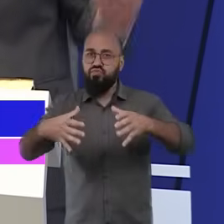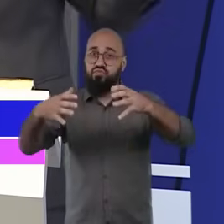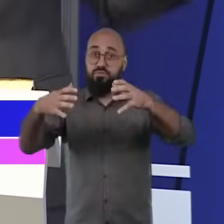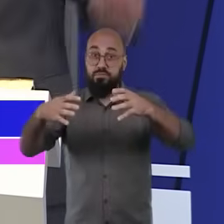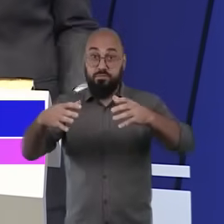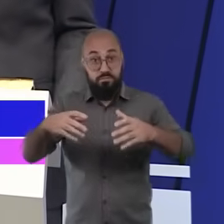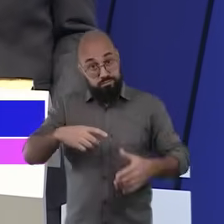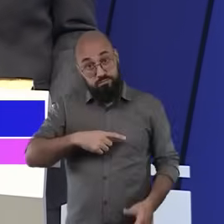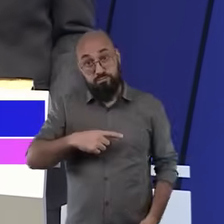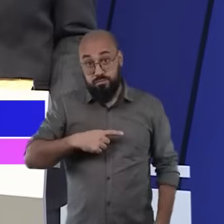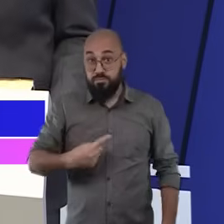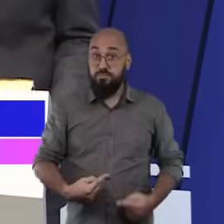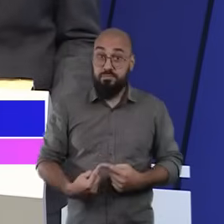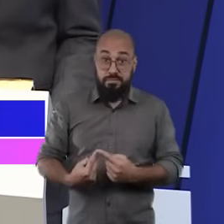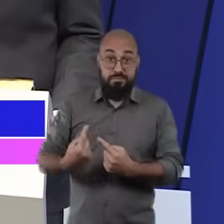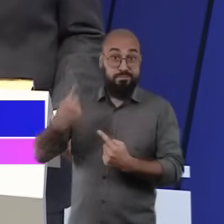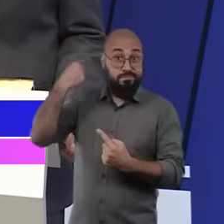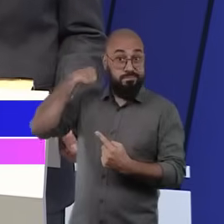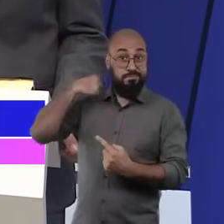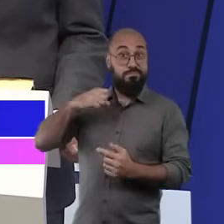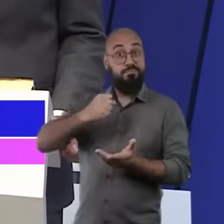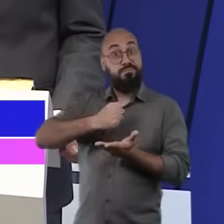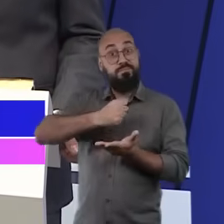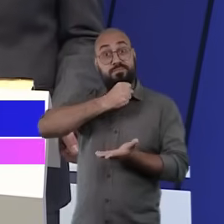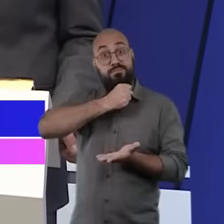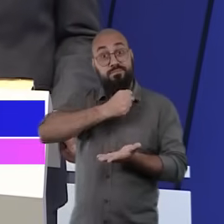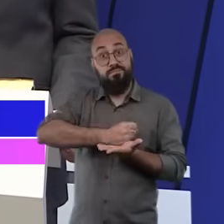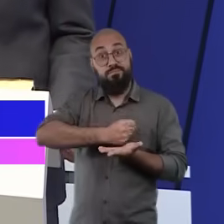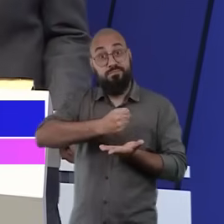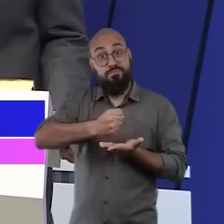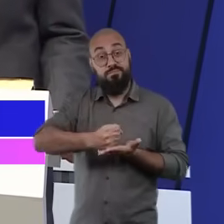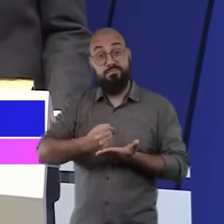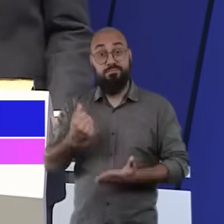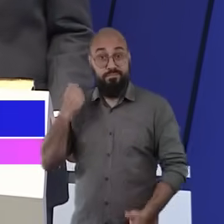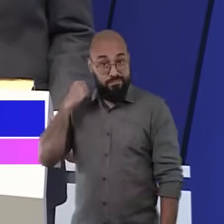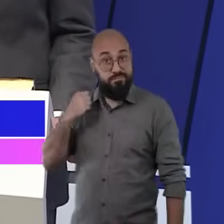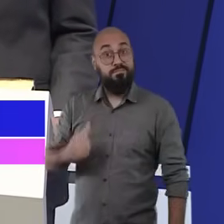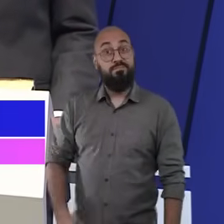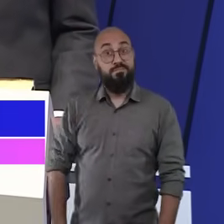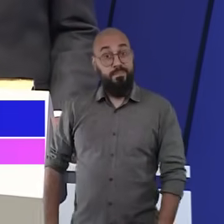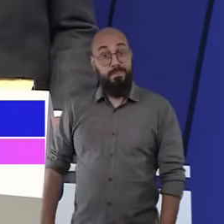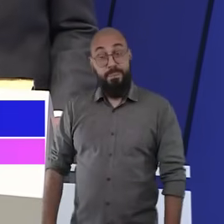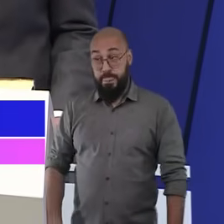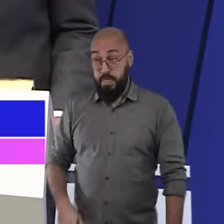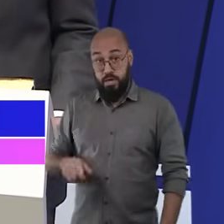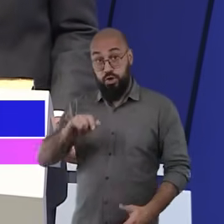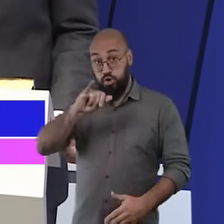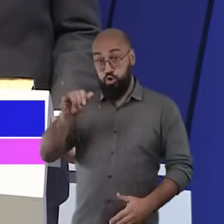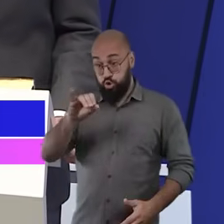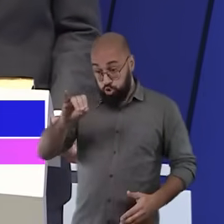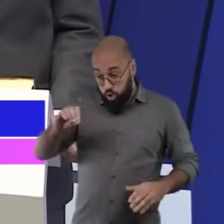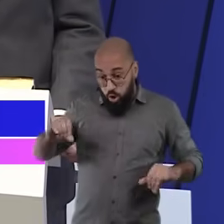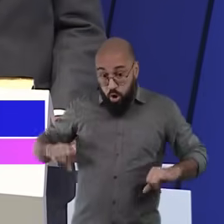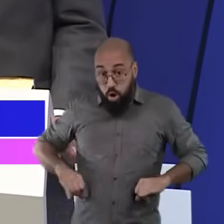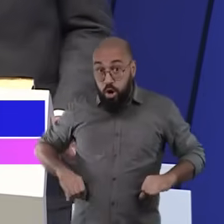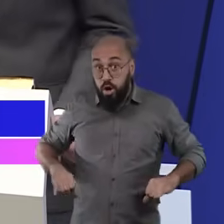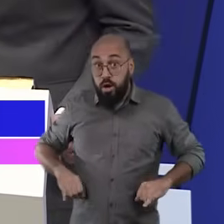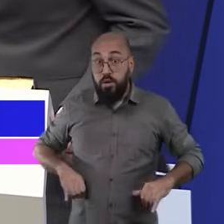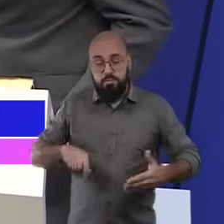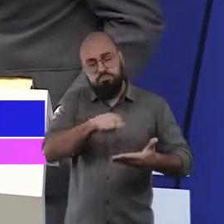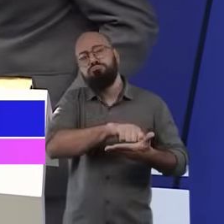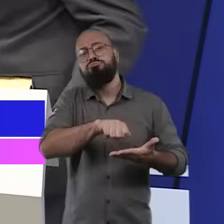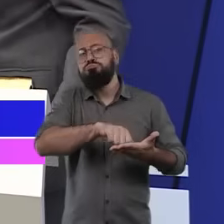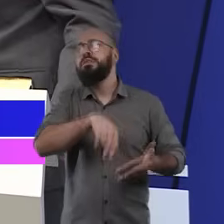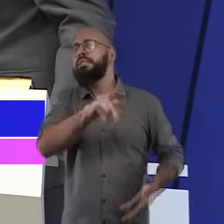certeza estava lá no Antigo Testamento. O livro de Jó foi escrito por Moisés. E Moisés,